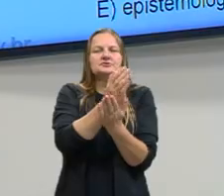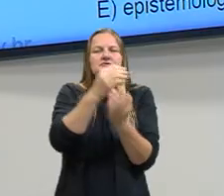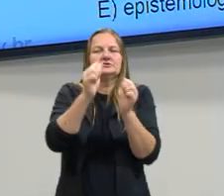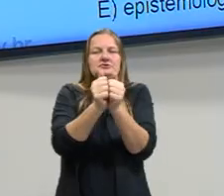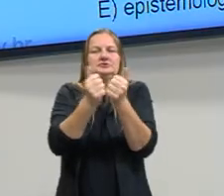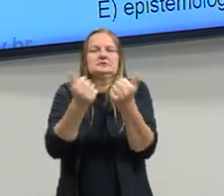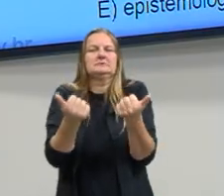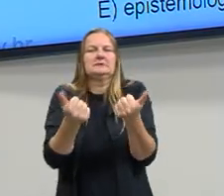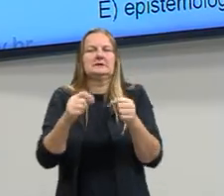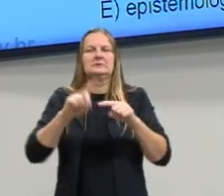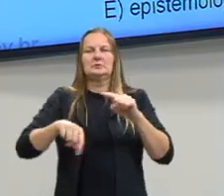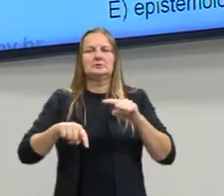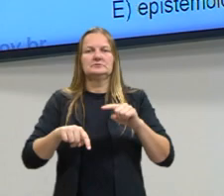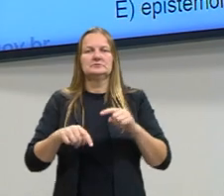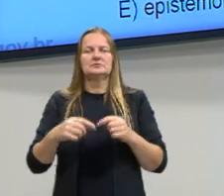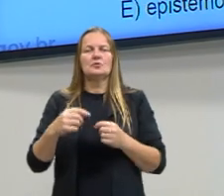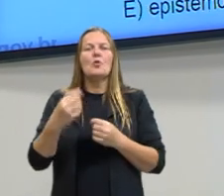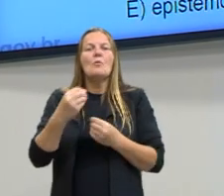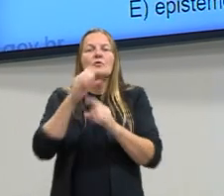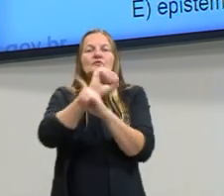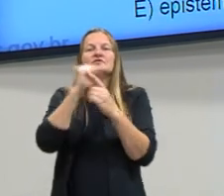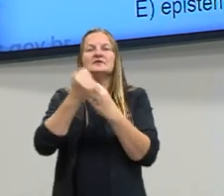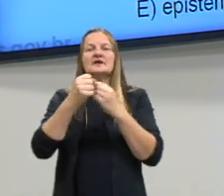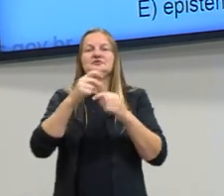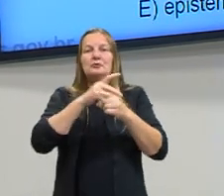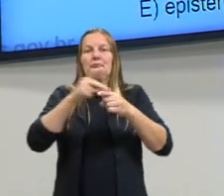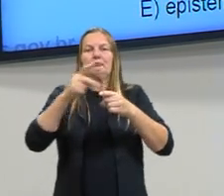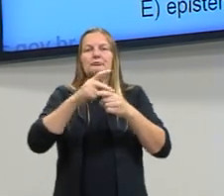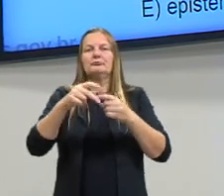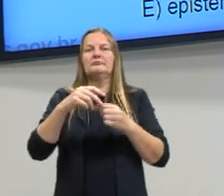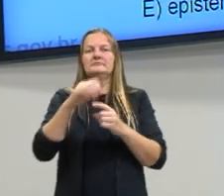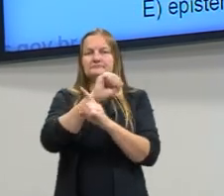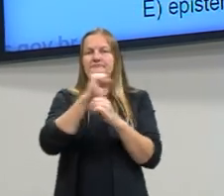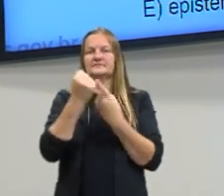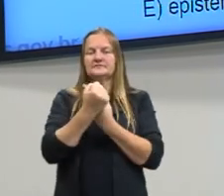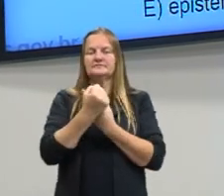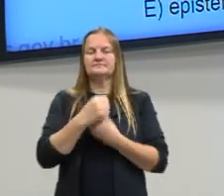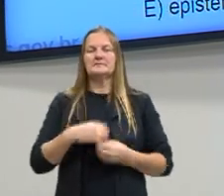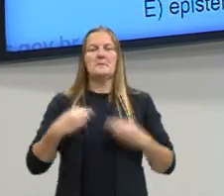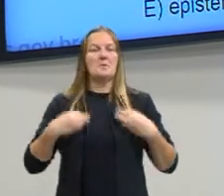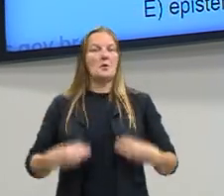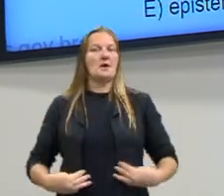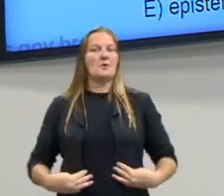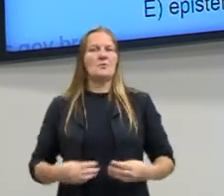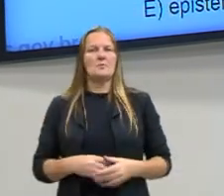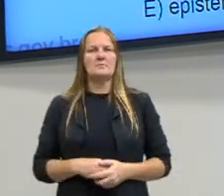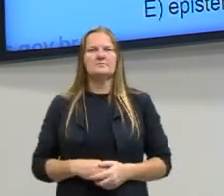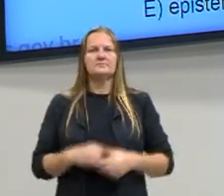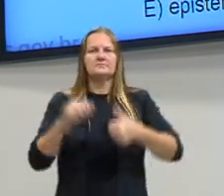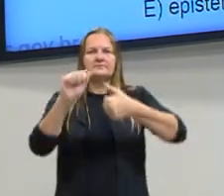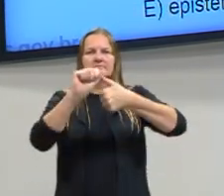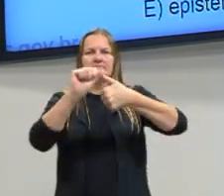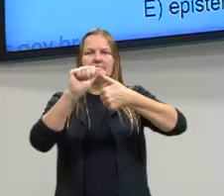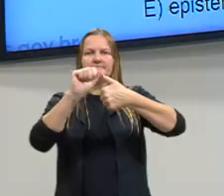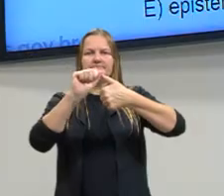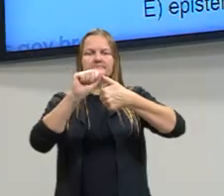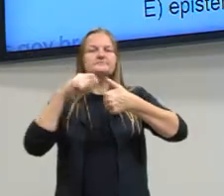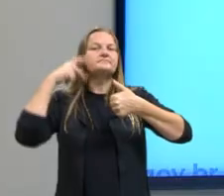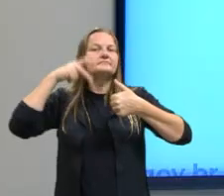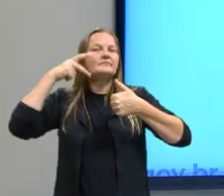relações como é que ele nos apresenta esses padrões sociais essa voz da moral Então quais seriam as opções